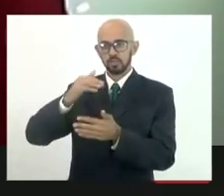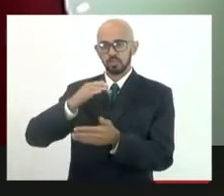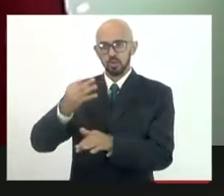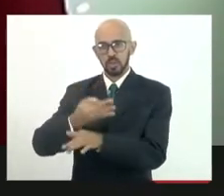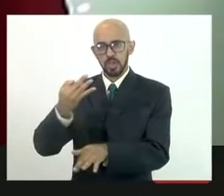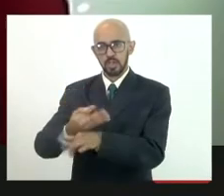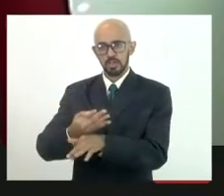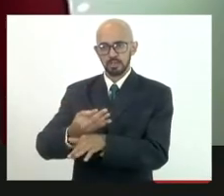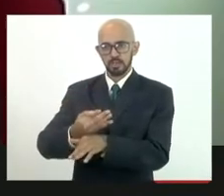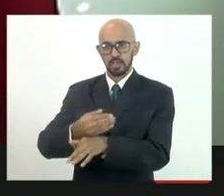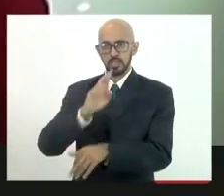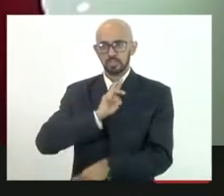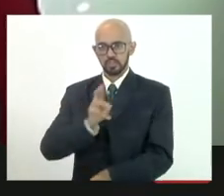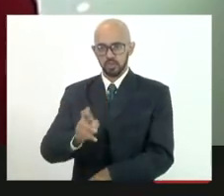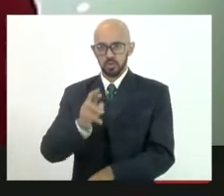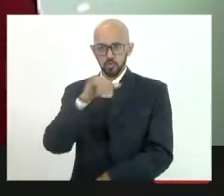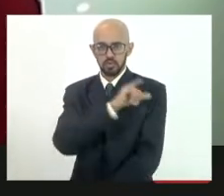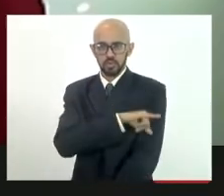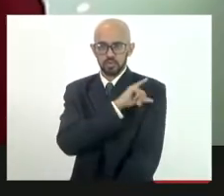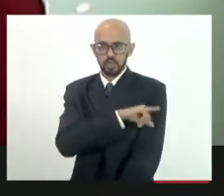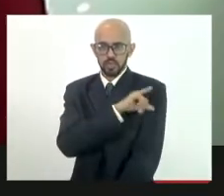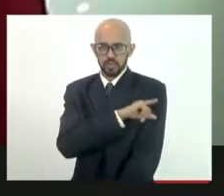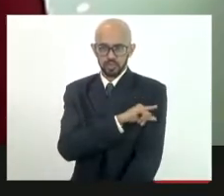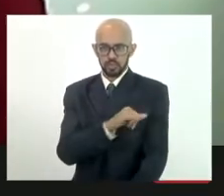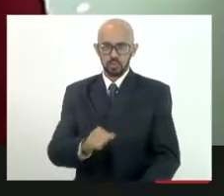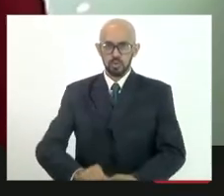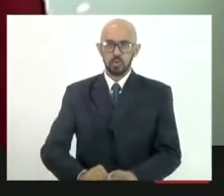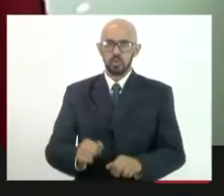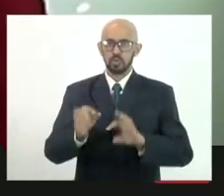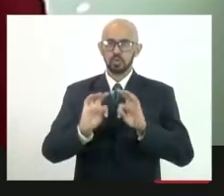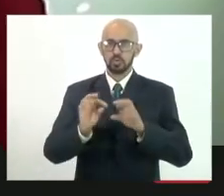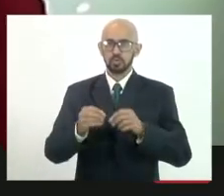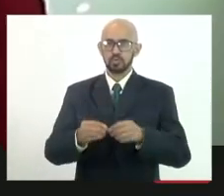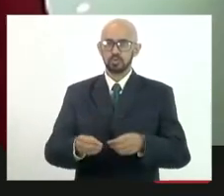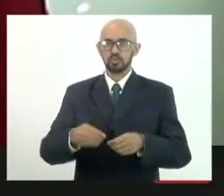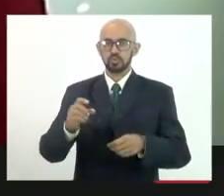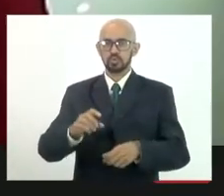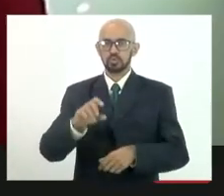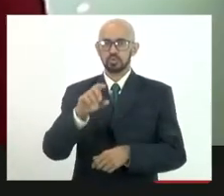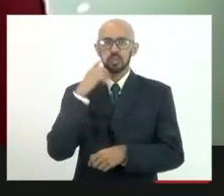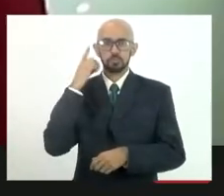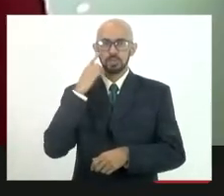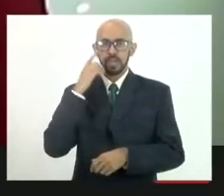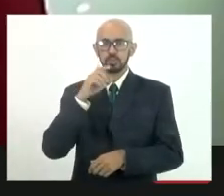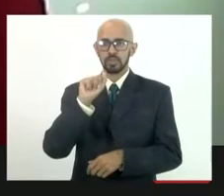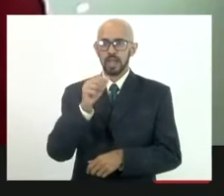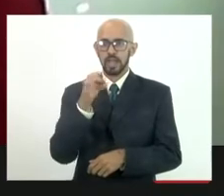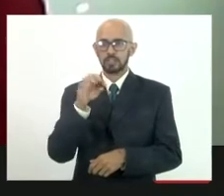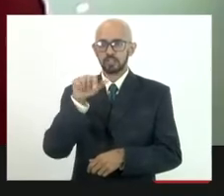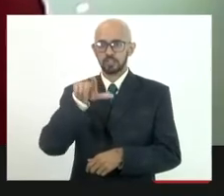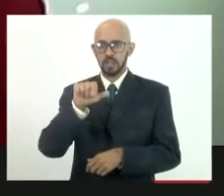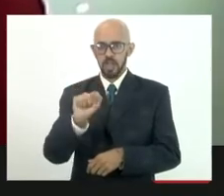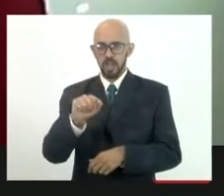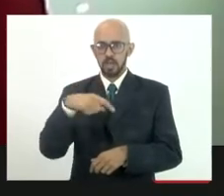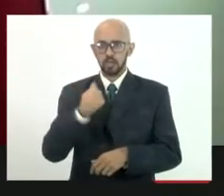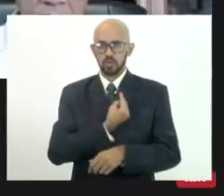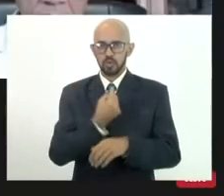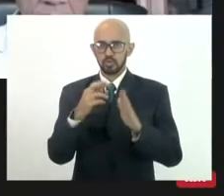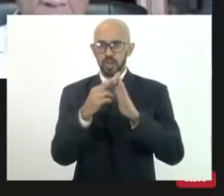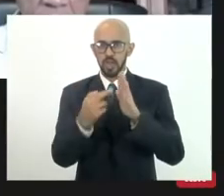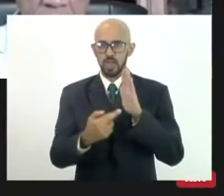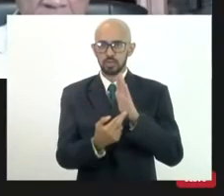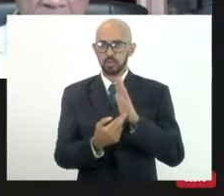e contando com a presença dos excelentíssimos senhores deputados Átila Nunes, nosso relator, deputado